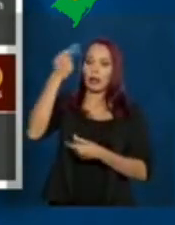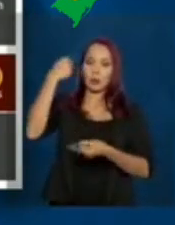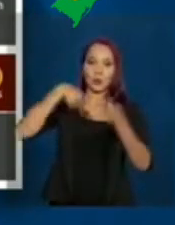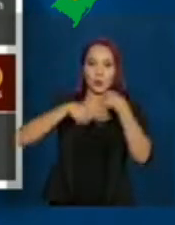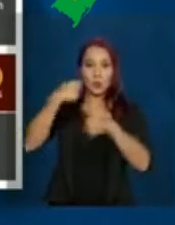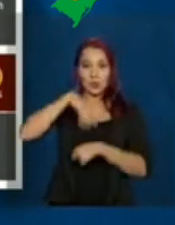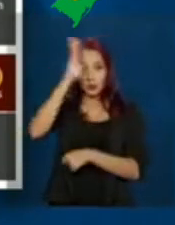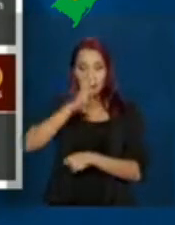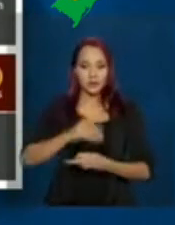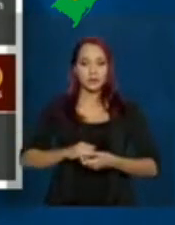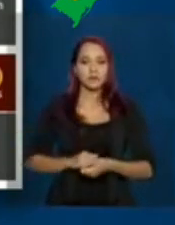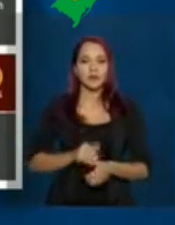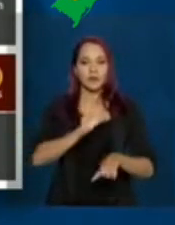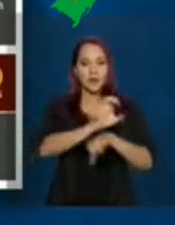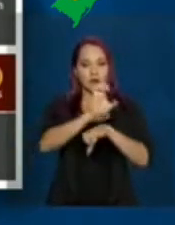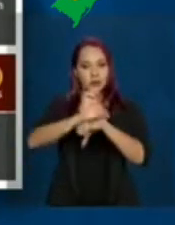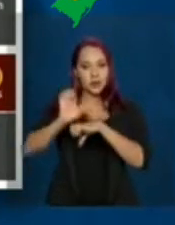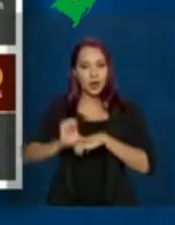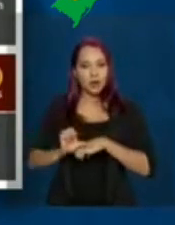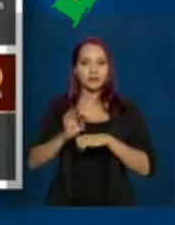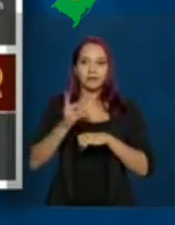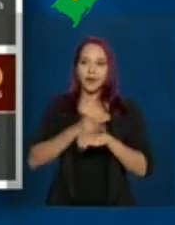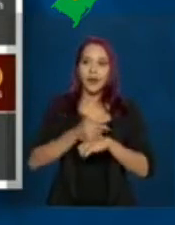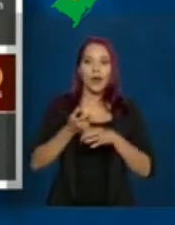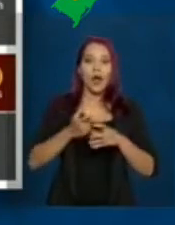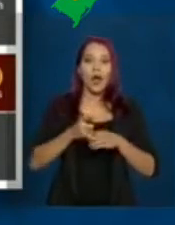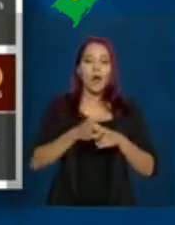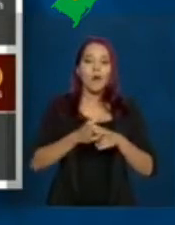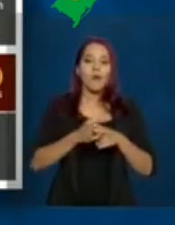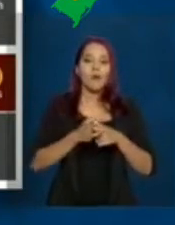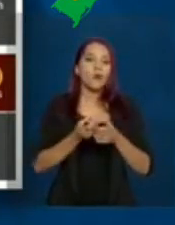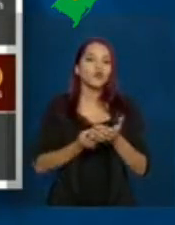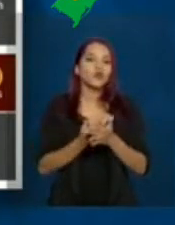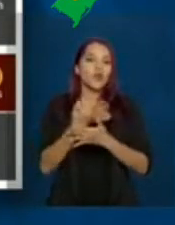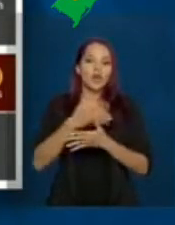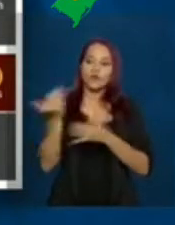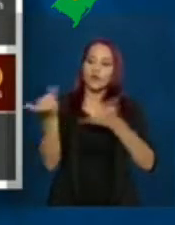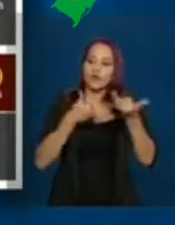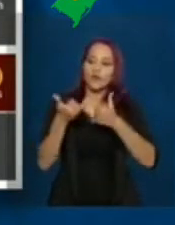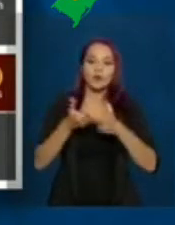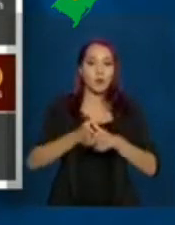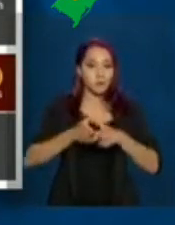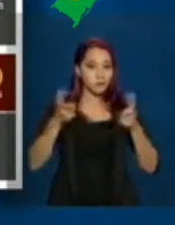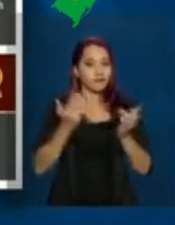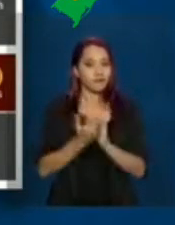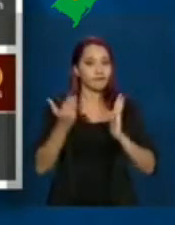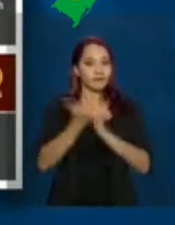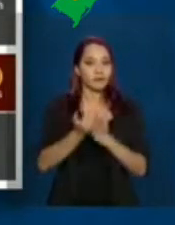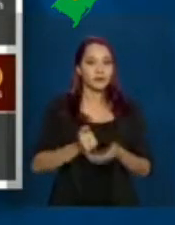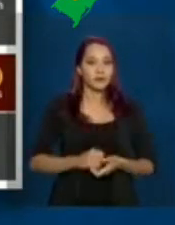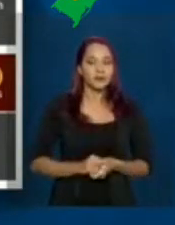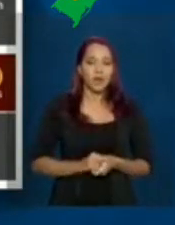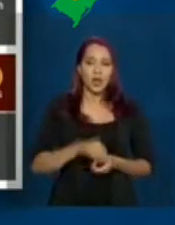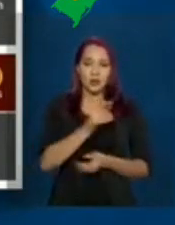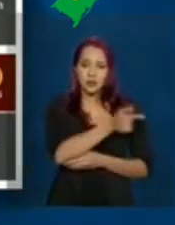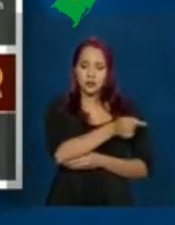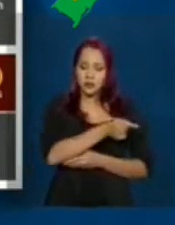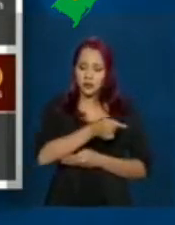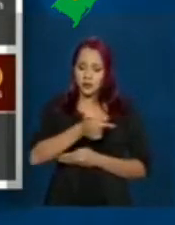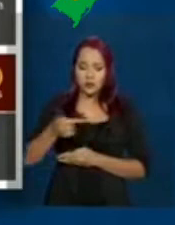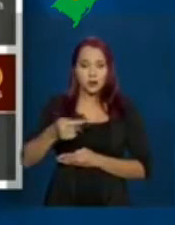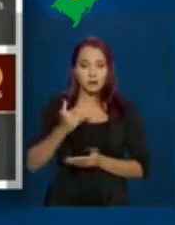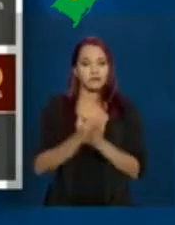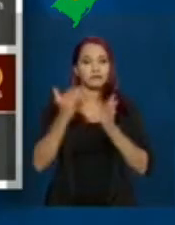estão ampliando a notificação. Nós teremos, ao longo da semana, muito